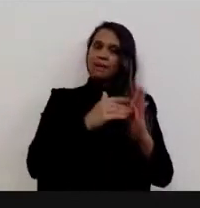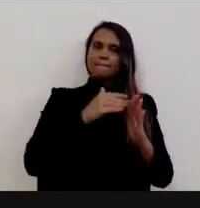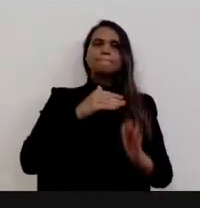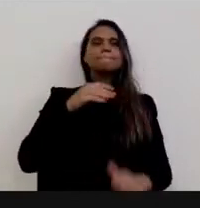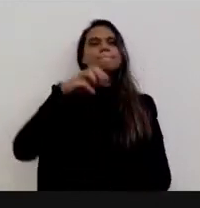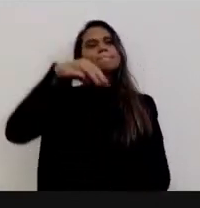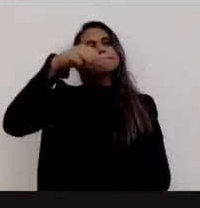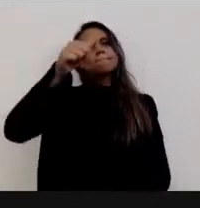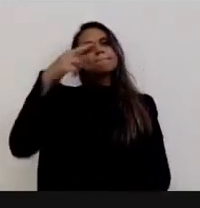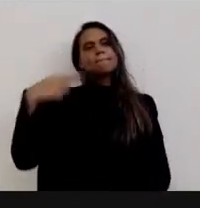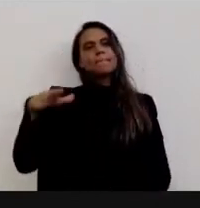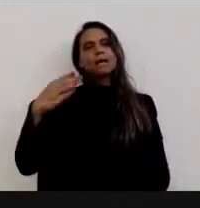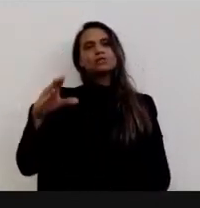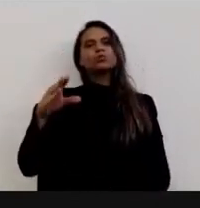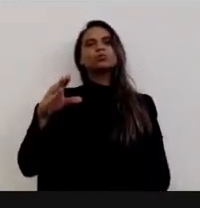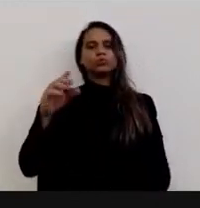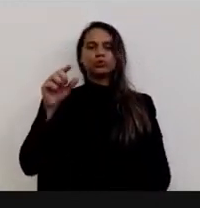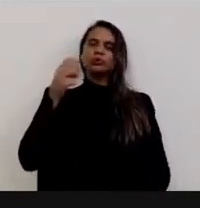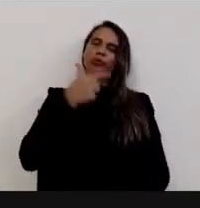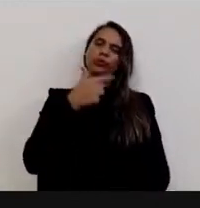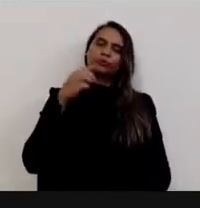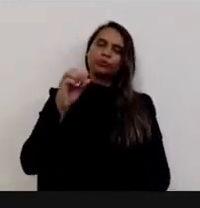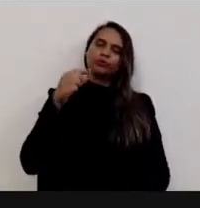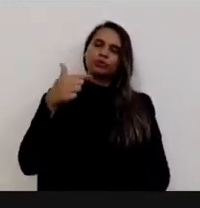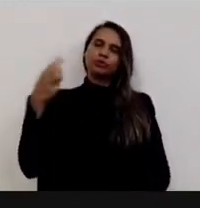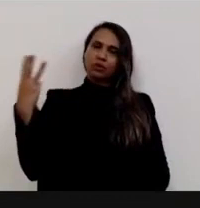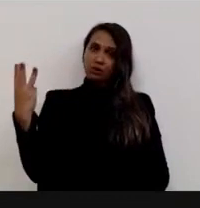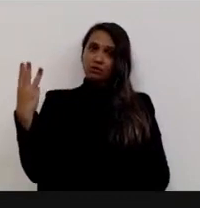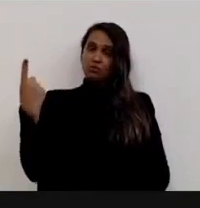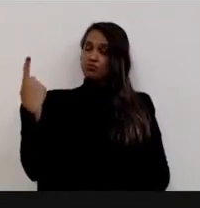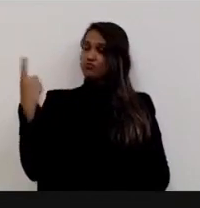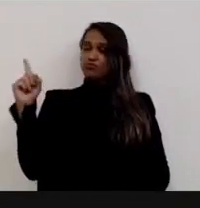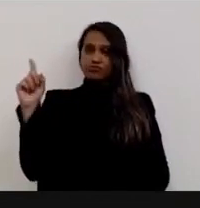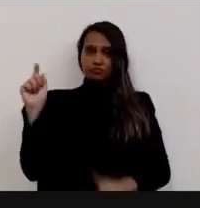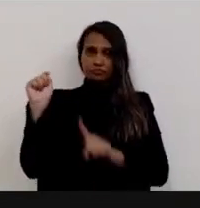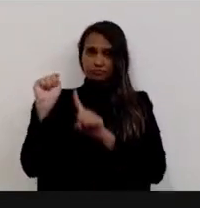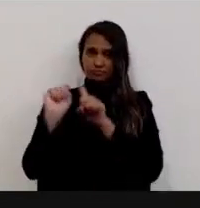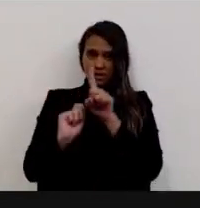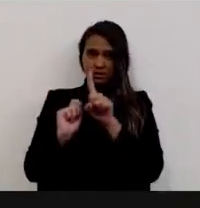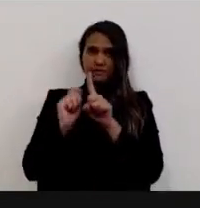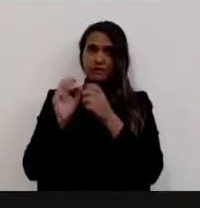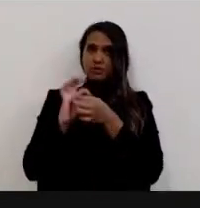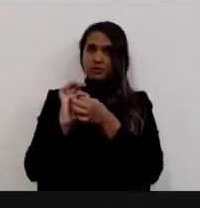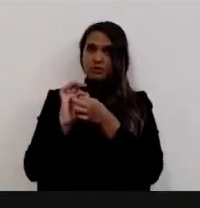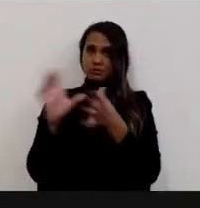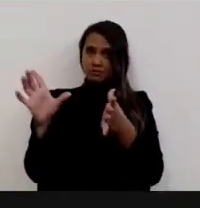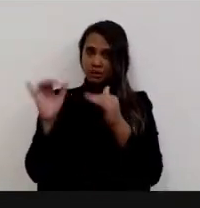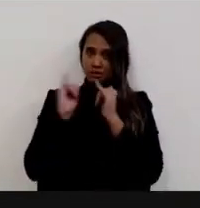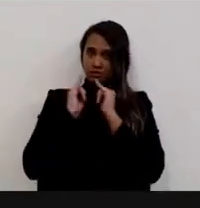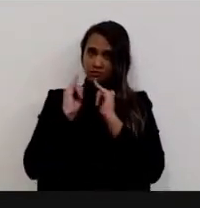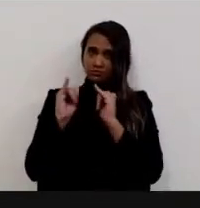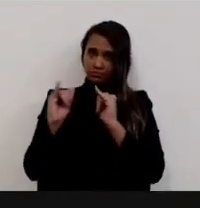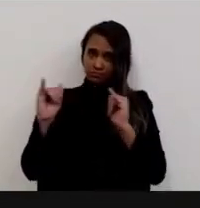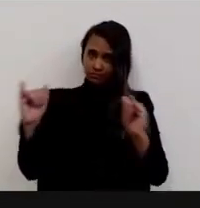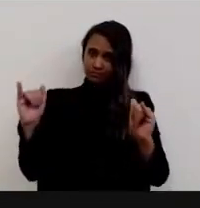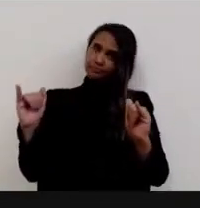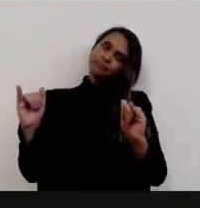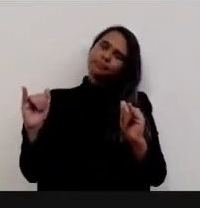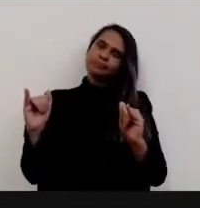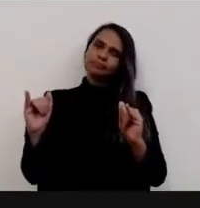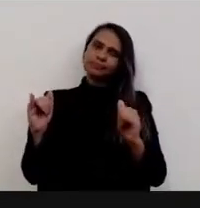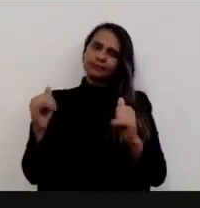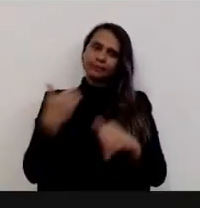de 2023, que foi o último mês que foi liberado os dados do Comprasnet na API